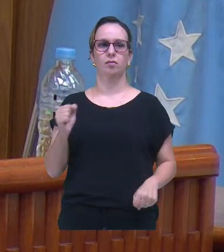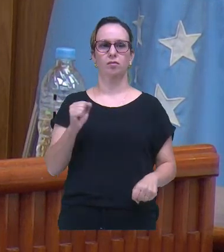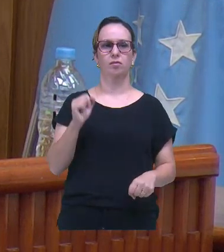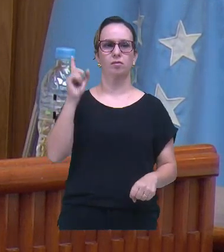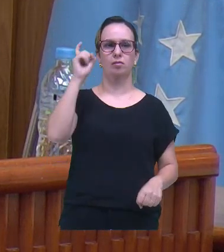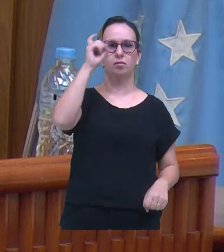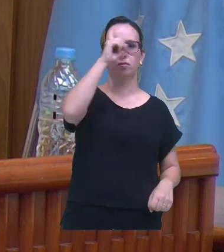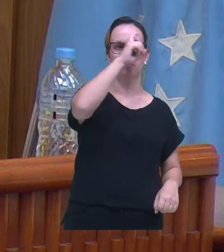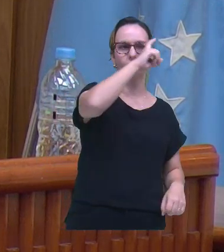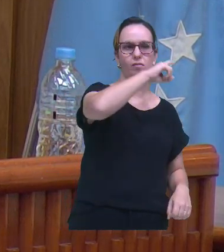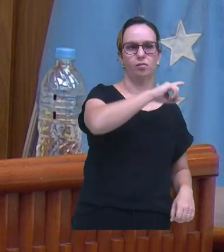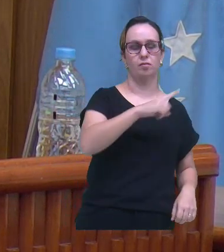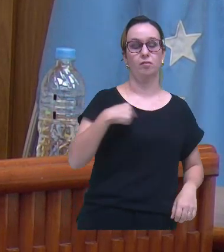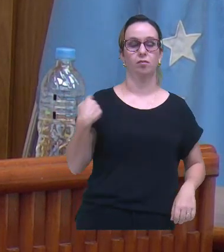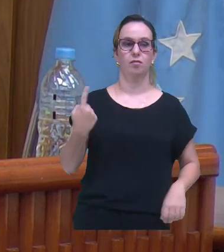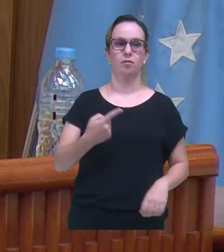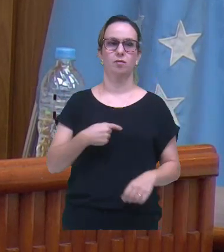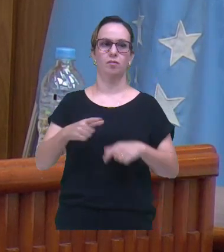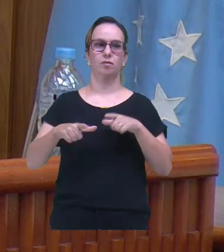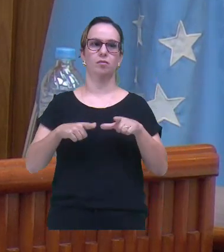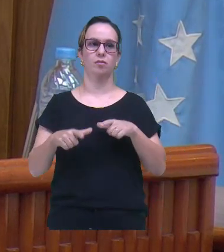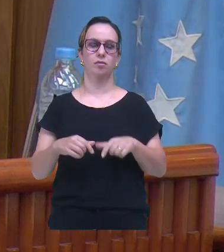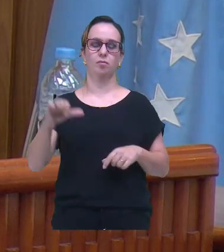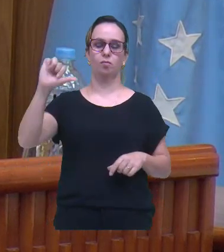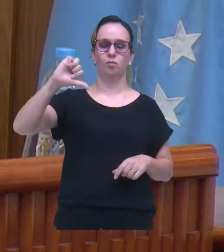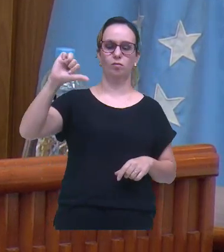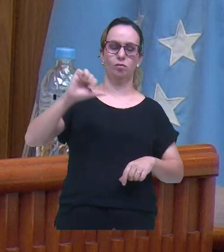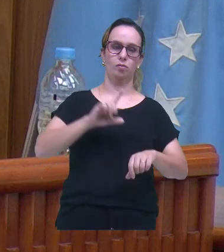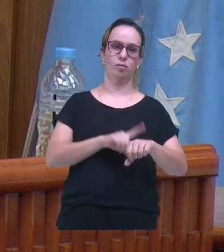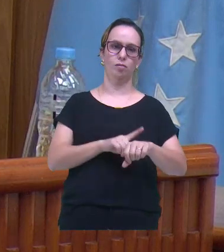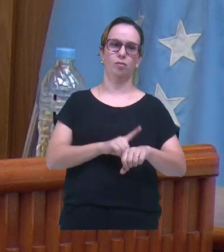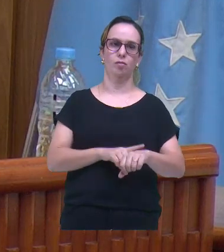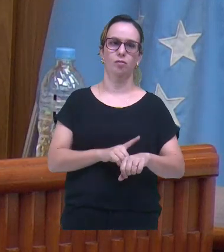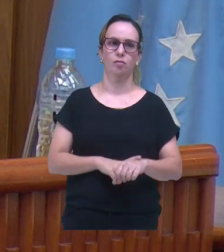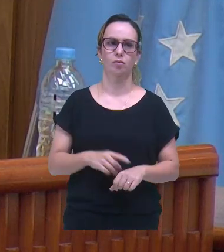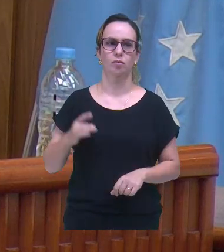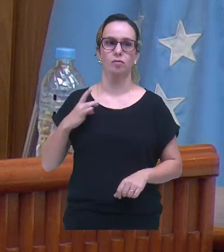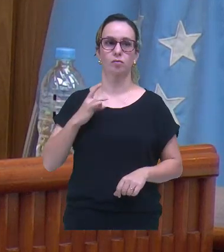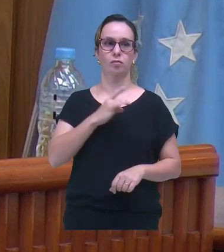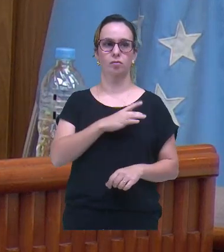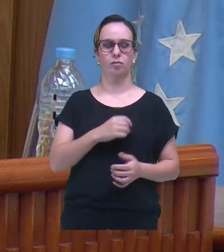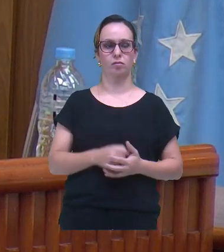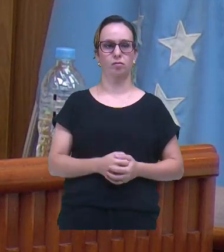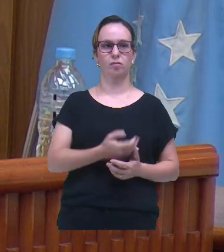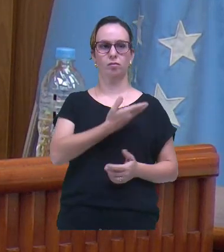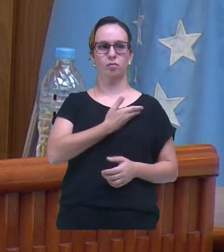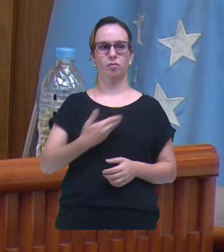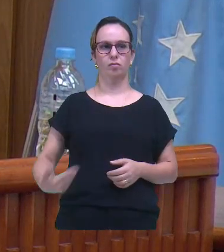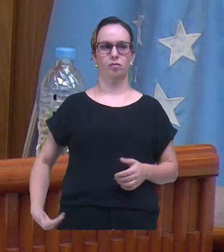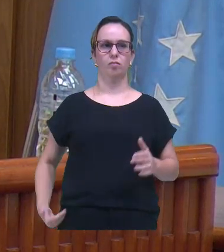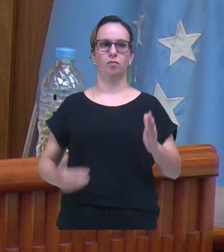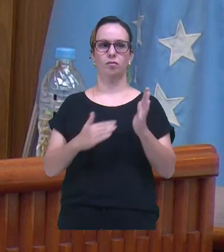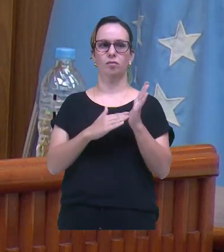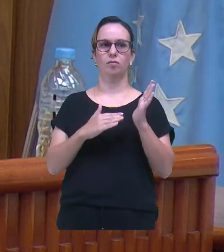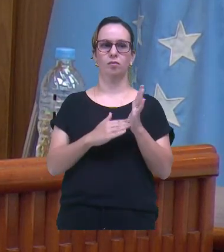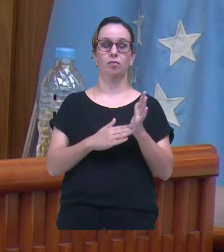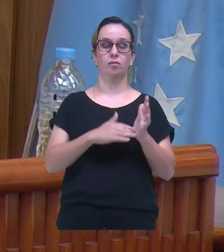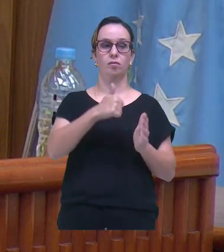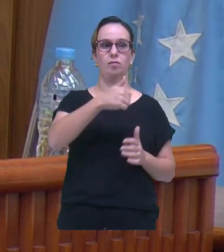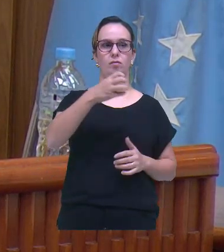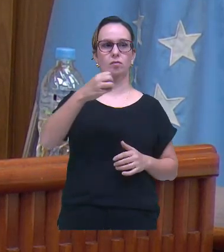carreiras, com o pior momento da saúde pública dos últimos 100 anos em todo o mundo, que foi a pandemia